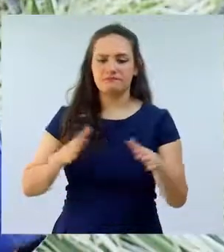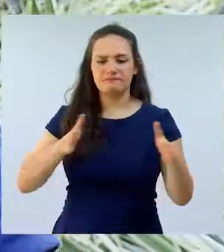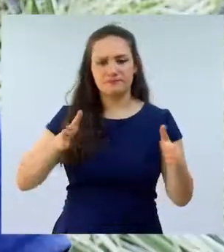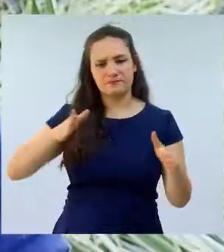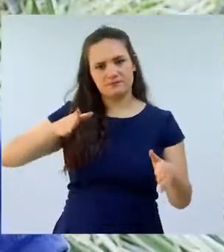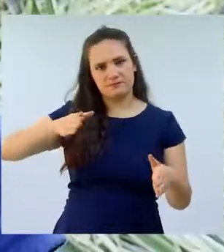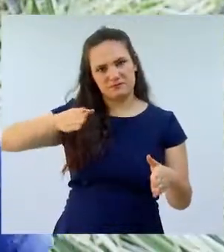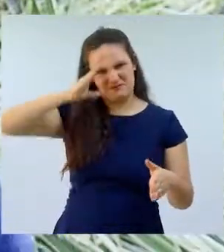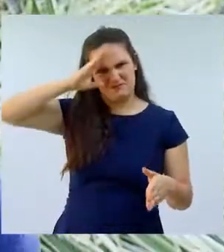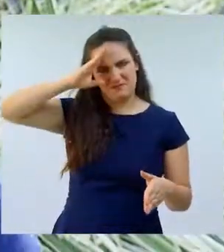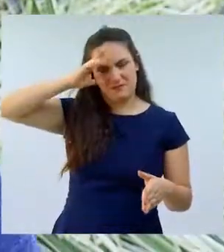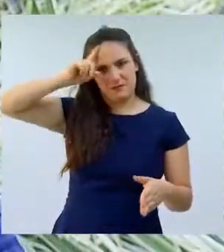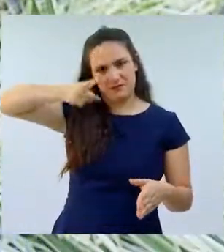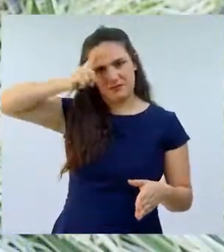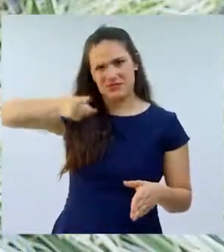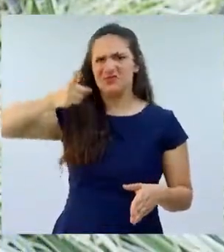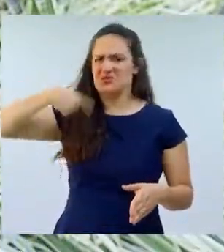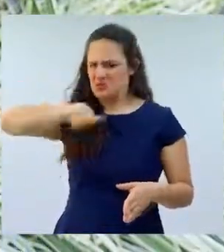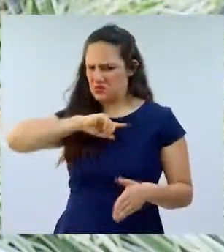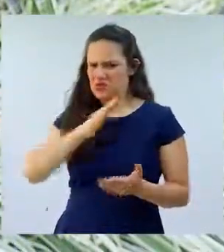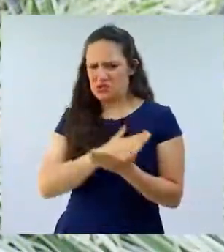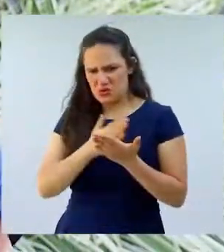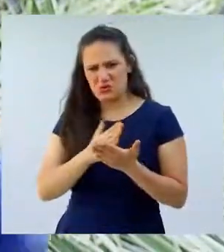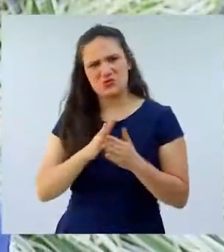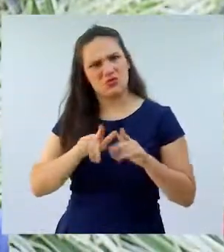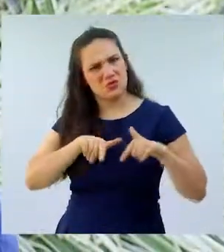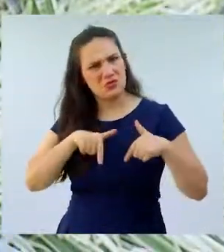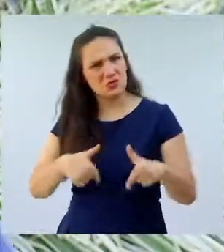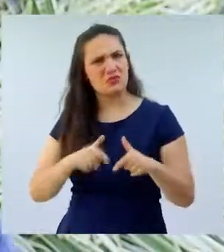gente participava de tudo. Mas porque já estava ali abrindo, né, para